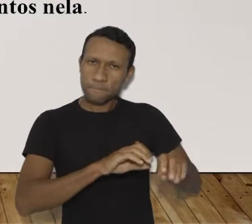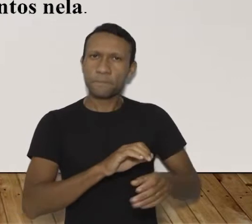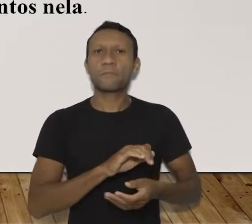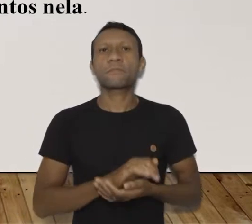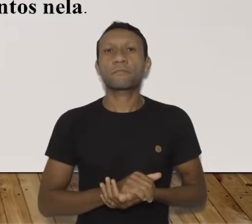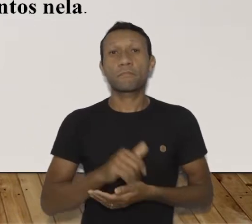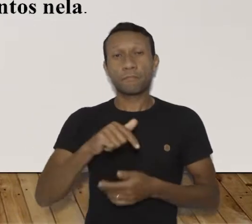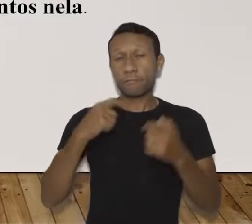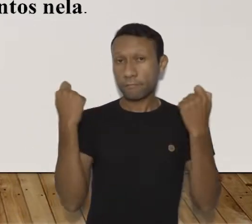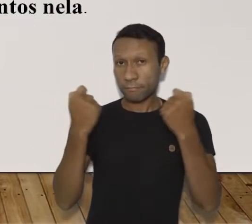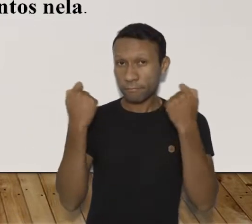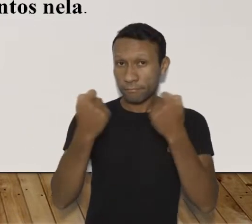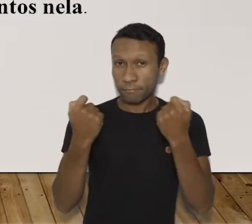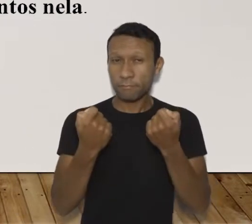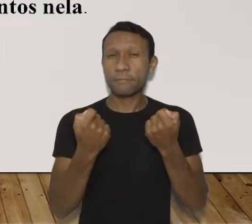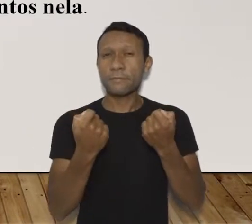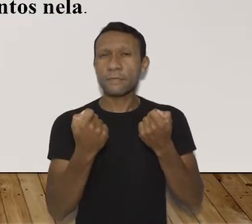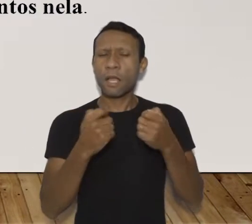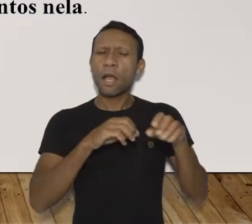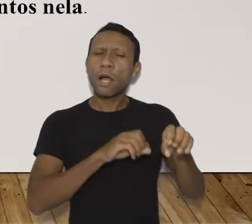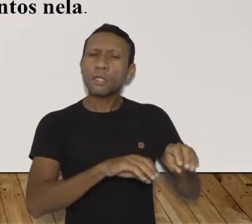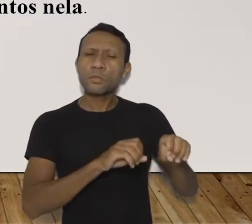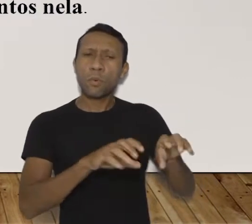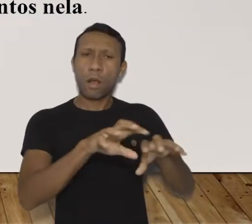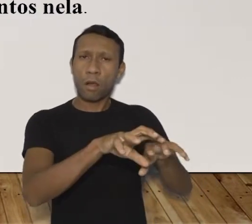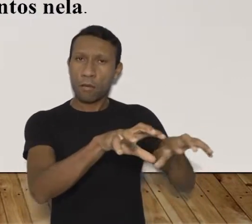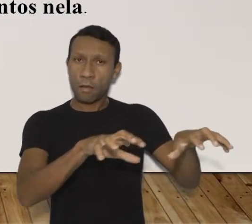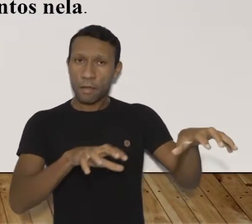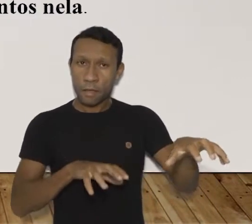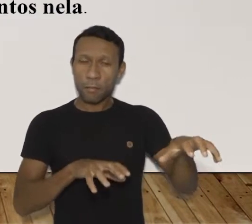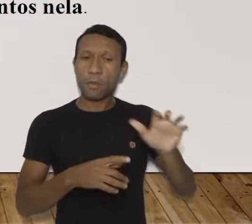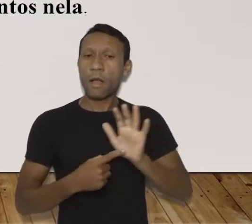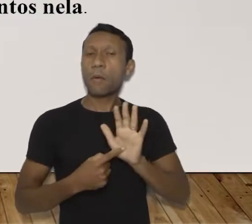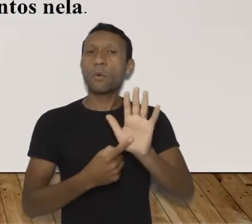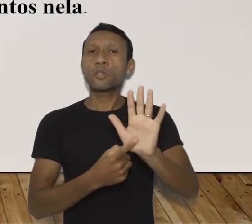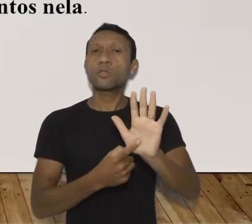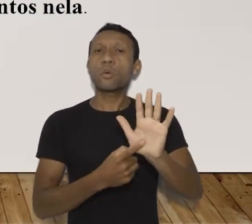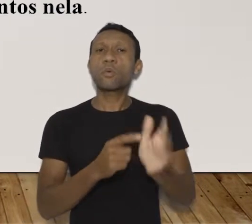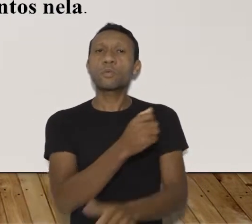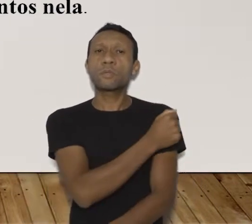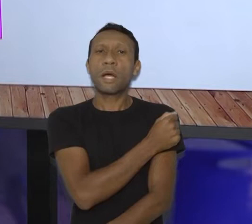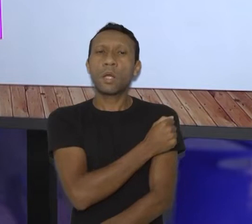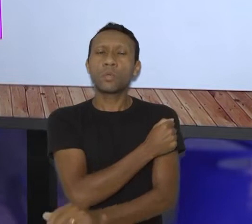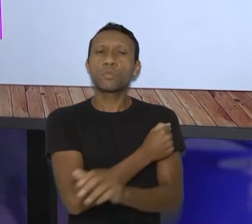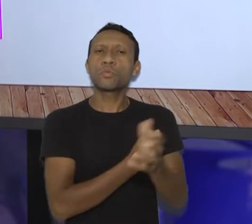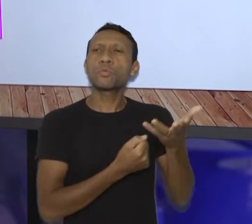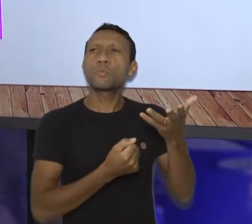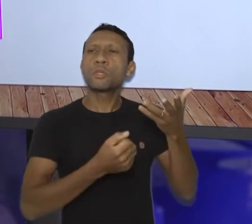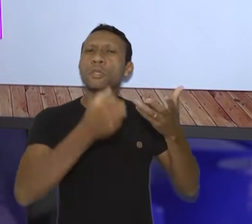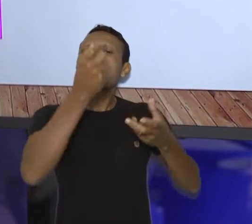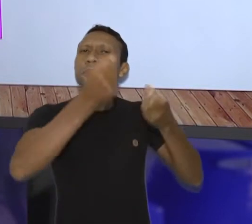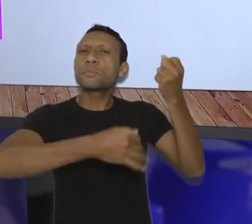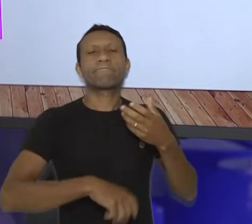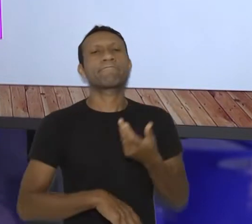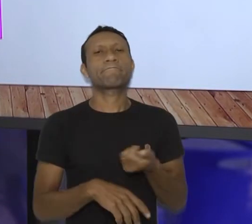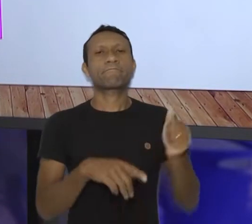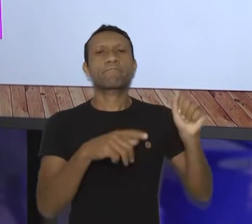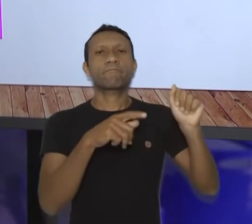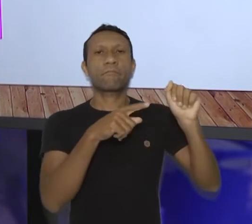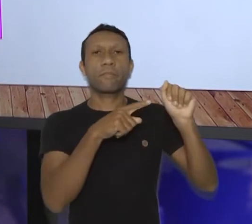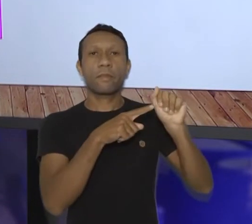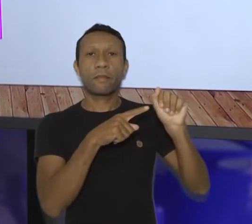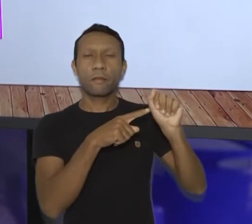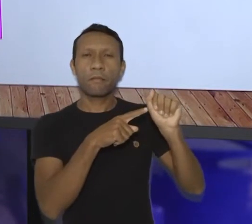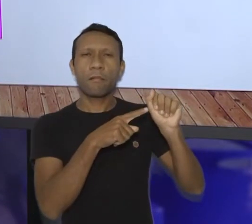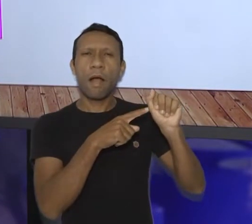em Caruaru, na sua aula remota, apresentou para os alunos os seguintes dados. O conjunto A